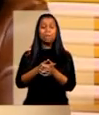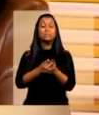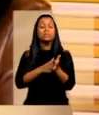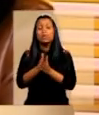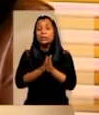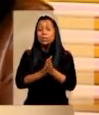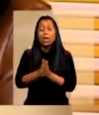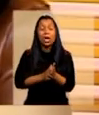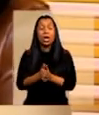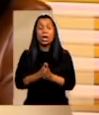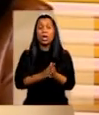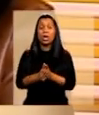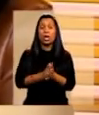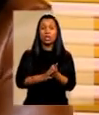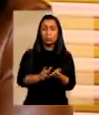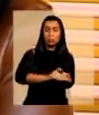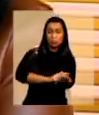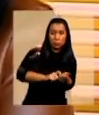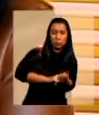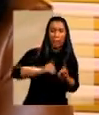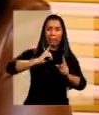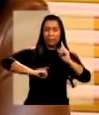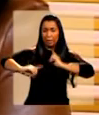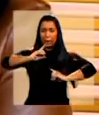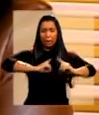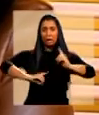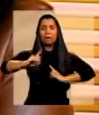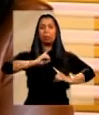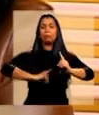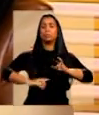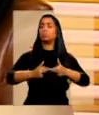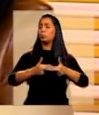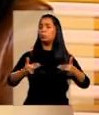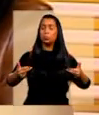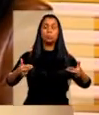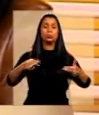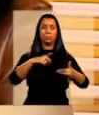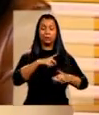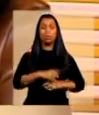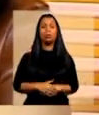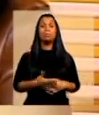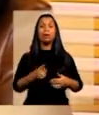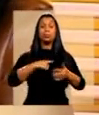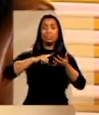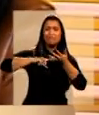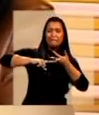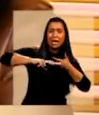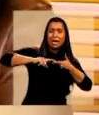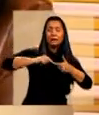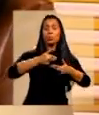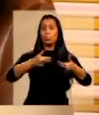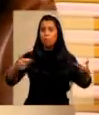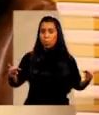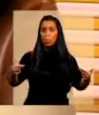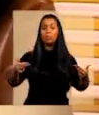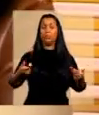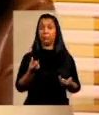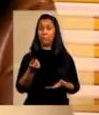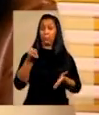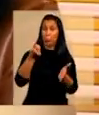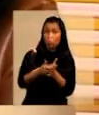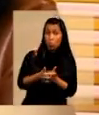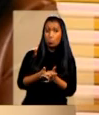É, a ansiedade, o estresse, a depressão, isso interfere muito nas compras, né? E tem vários tipos que interfere.